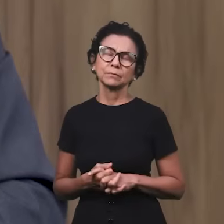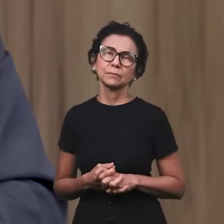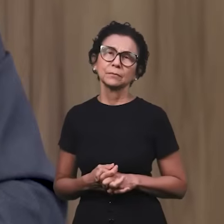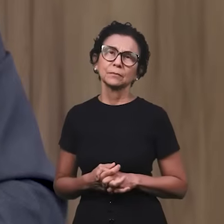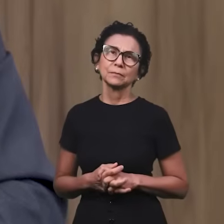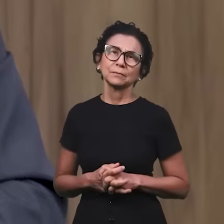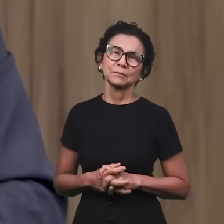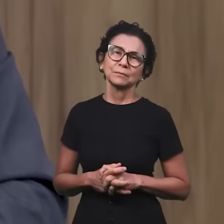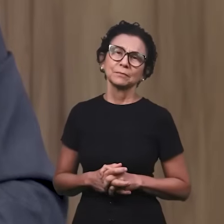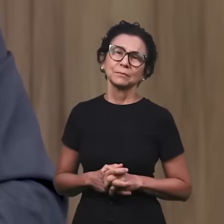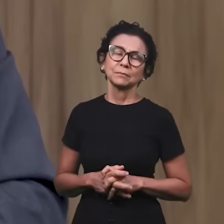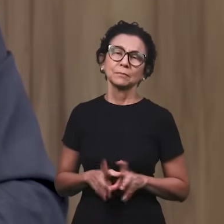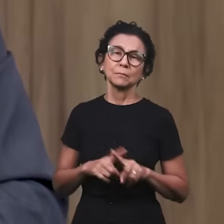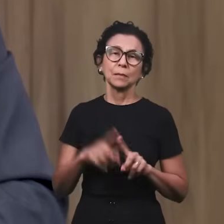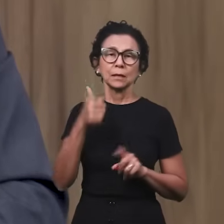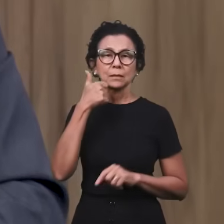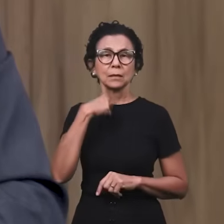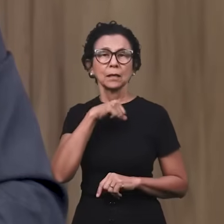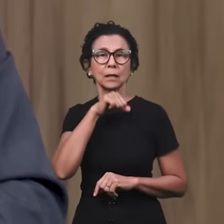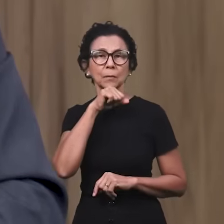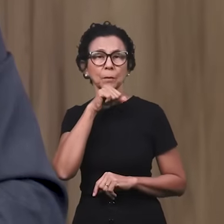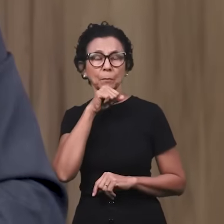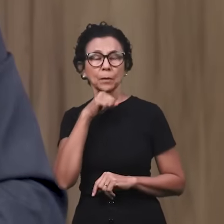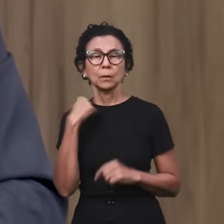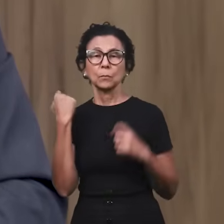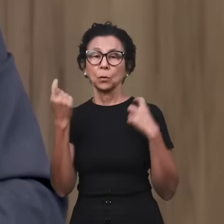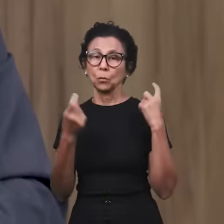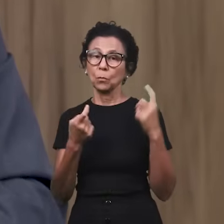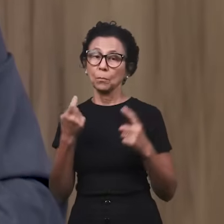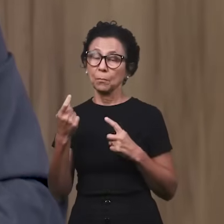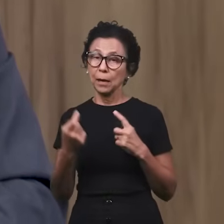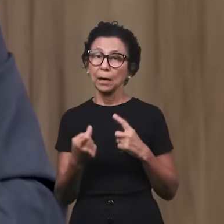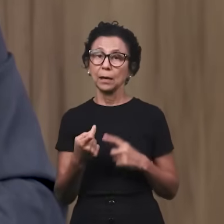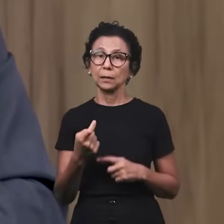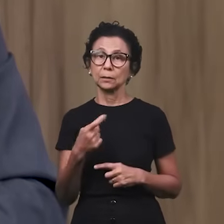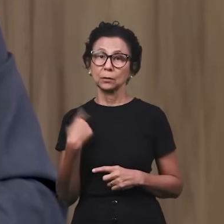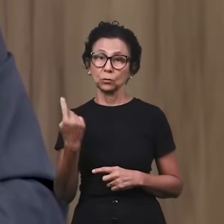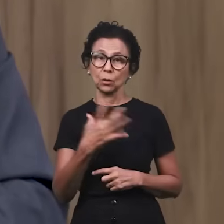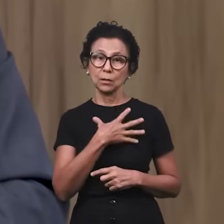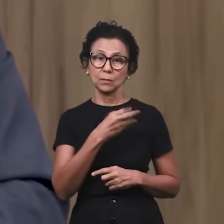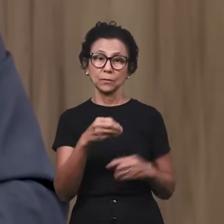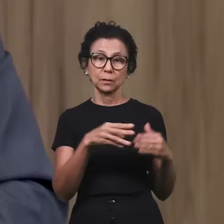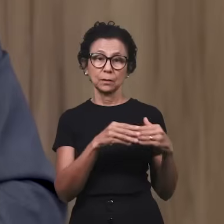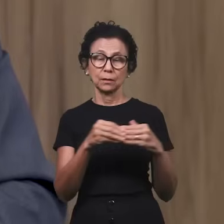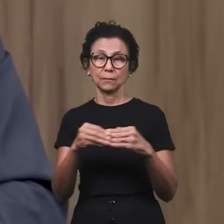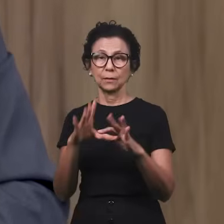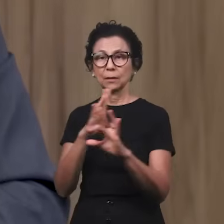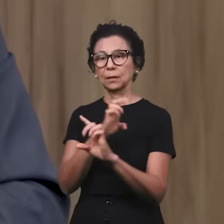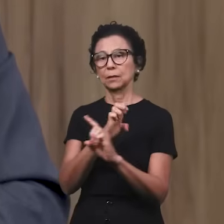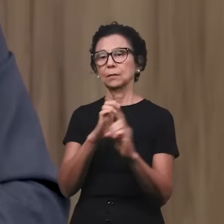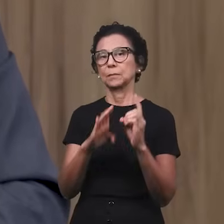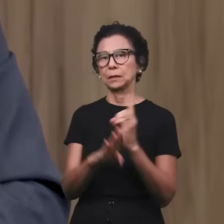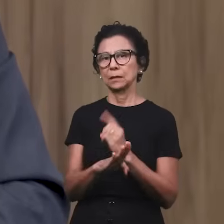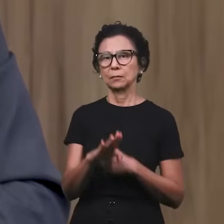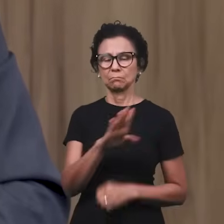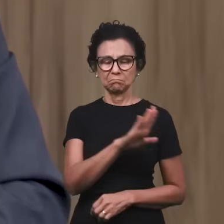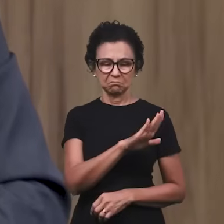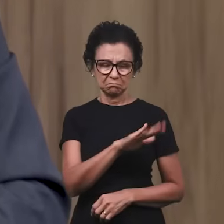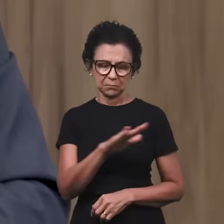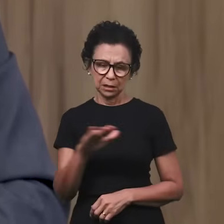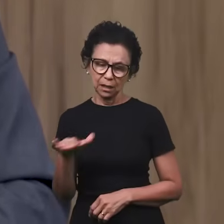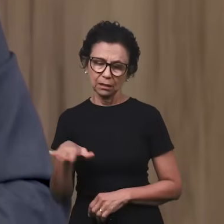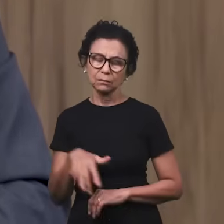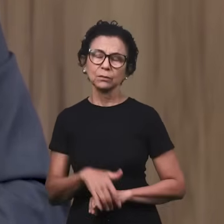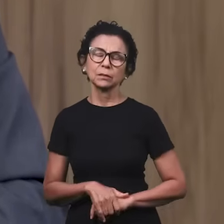nova, mas ela sempre tinha uma preocupação de levar a gente, principalmente na escola dominical, né? A